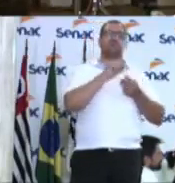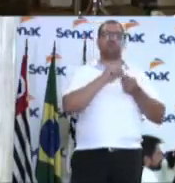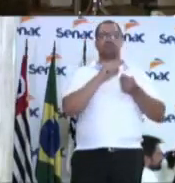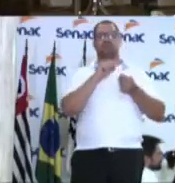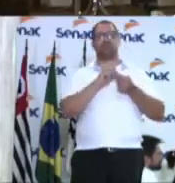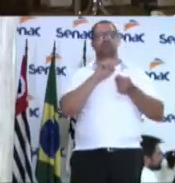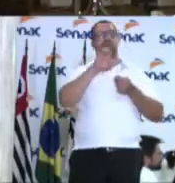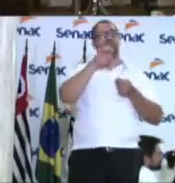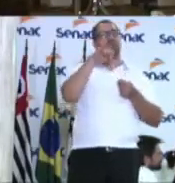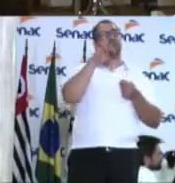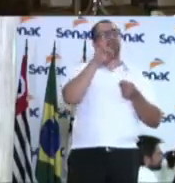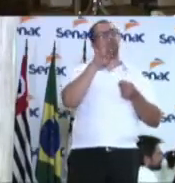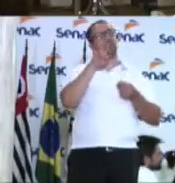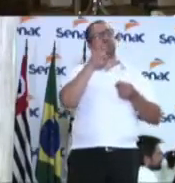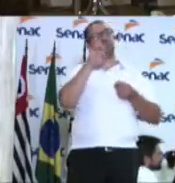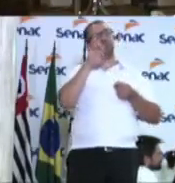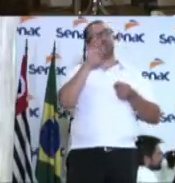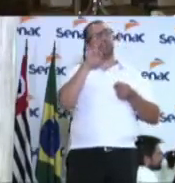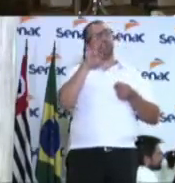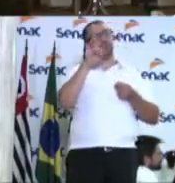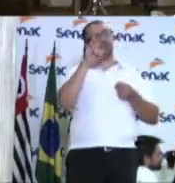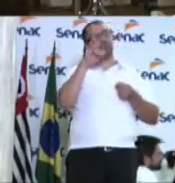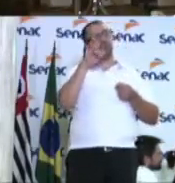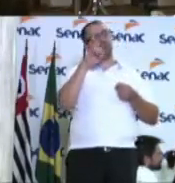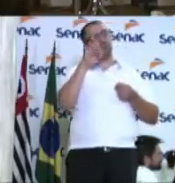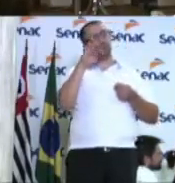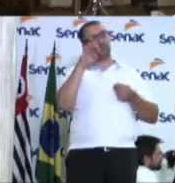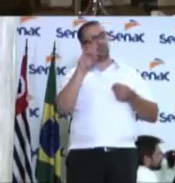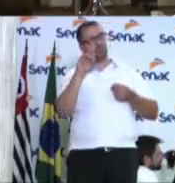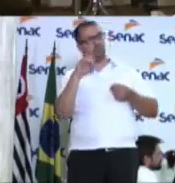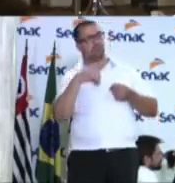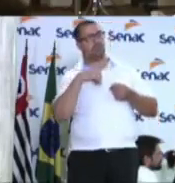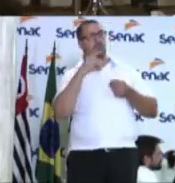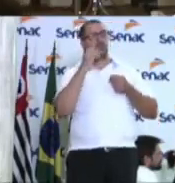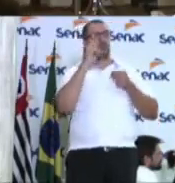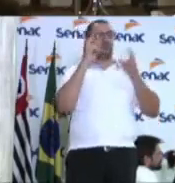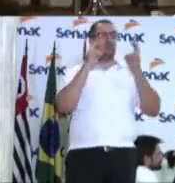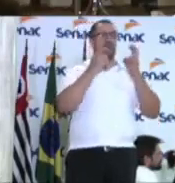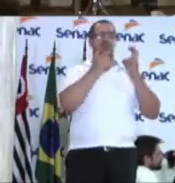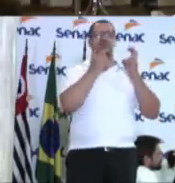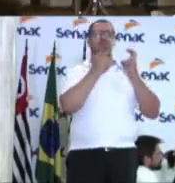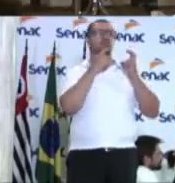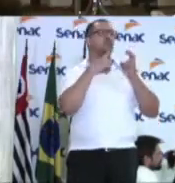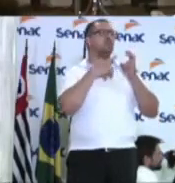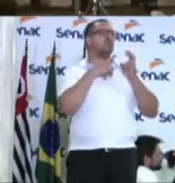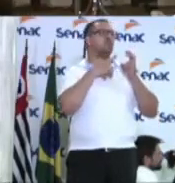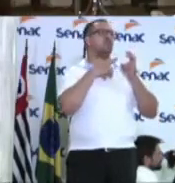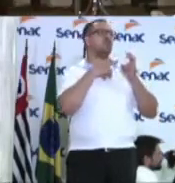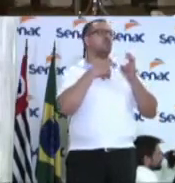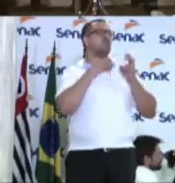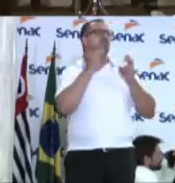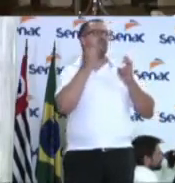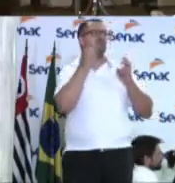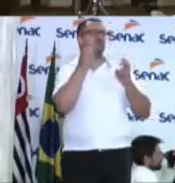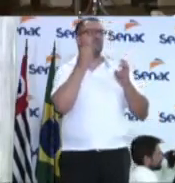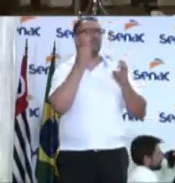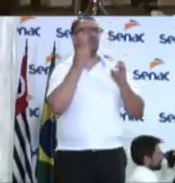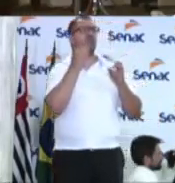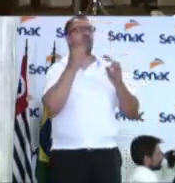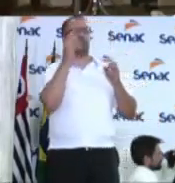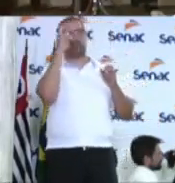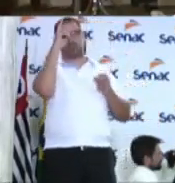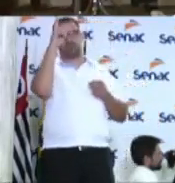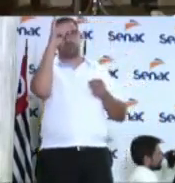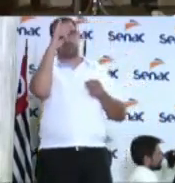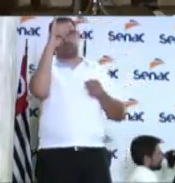entretenimento, principalmente, né, de marca, mas branded content ou branded entertainment, tem que ter um desapego. Quando a gente lembra